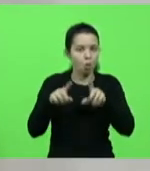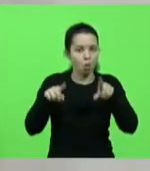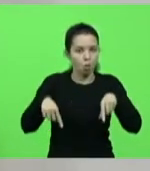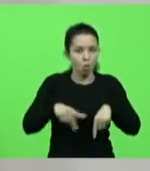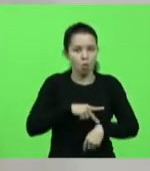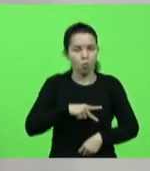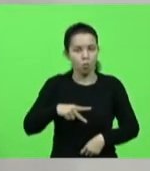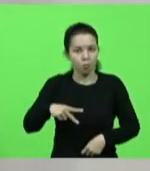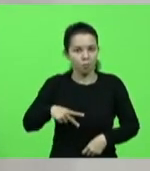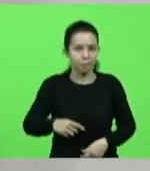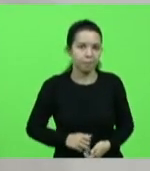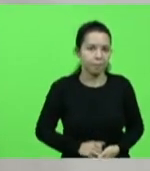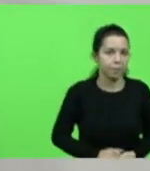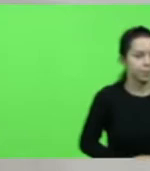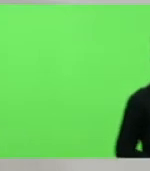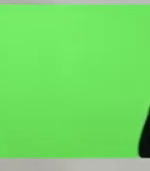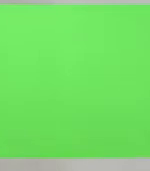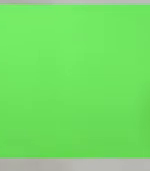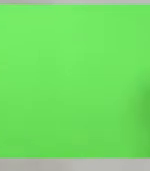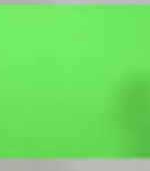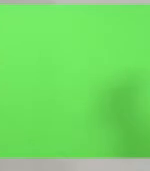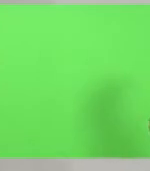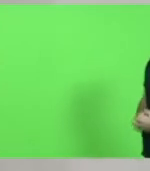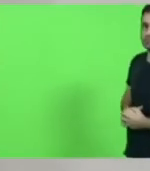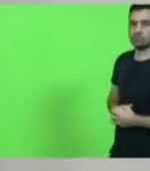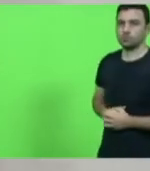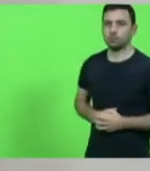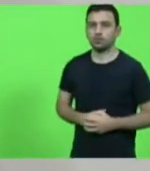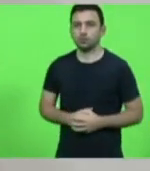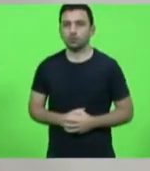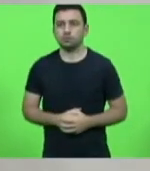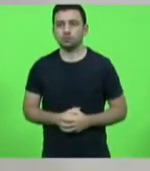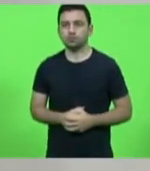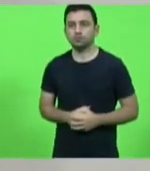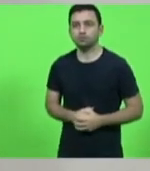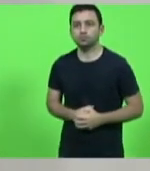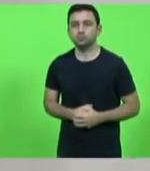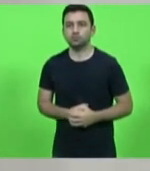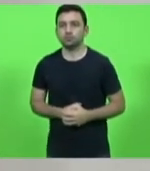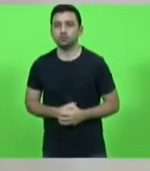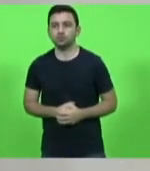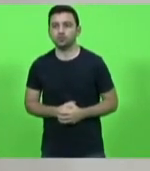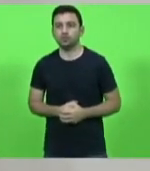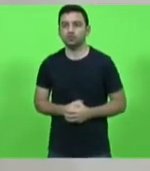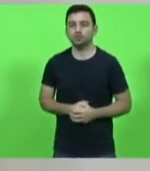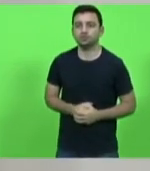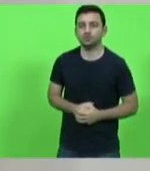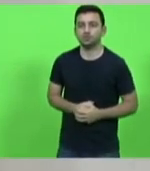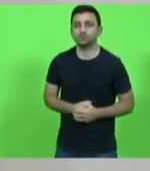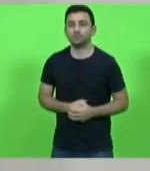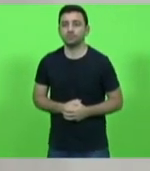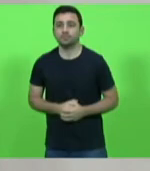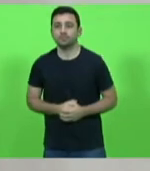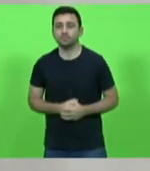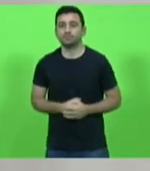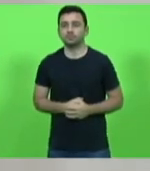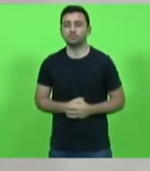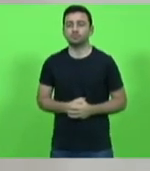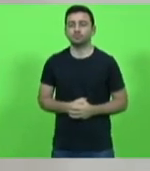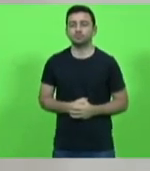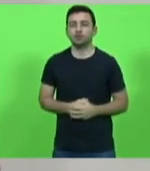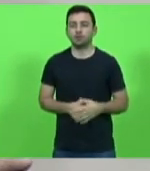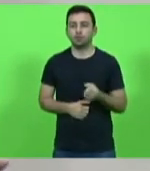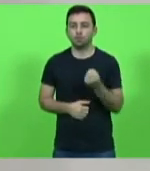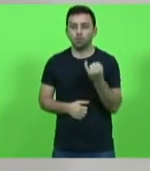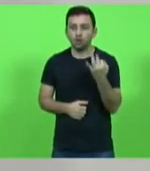públicos, quanto arrecada, quanto gasta, onde está a diferença, e junto com os